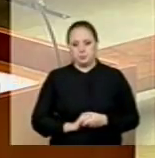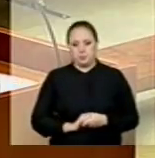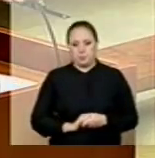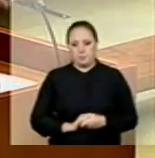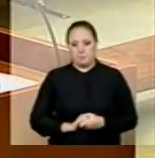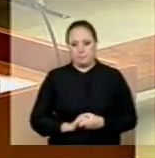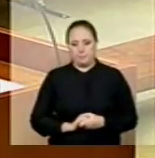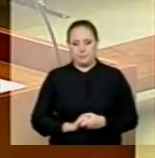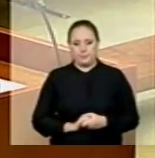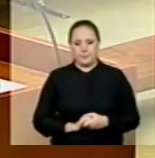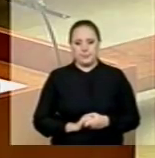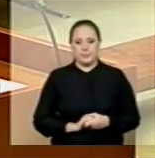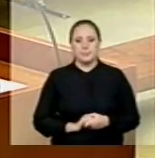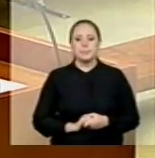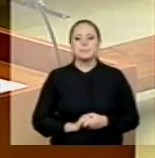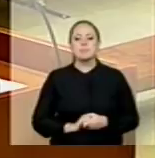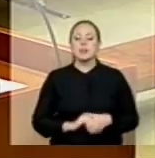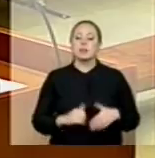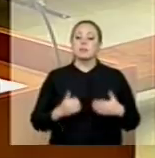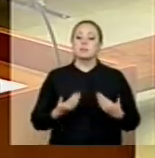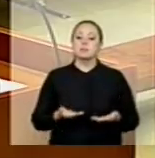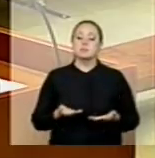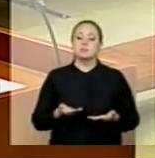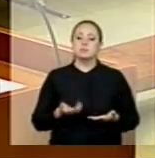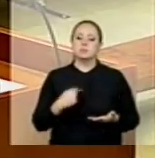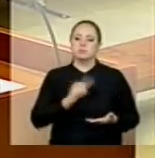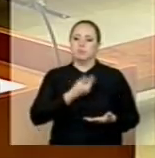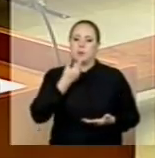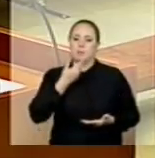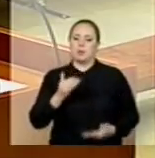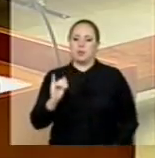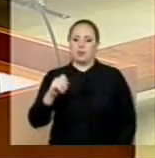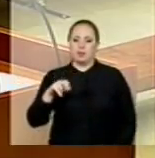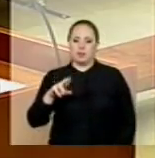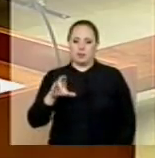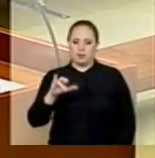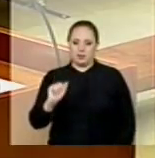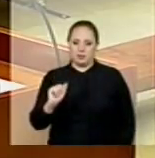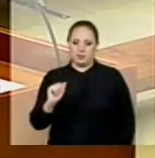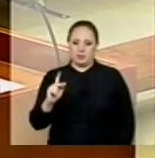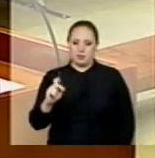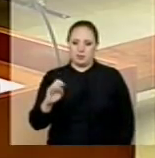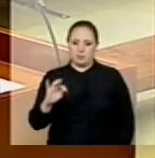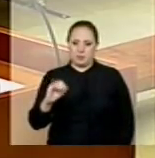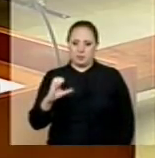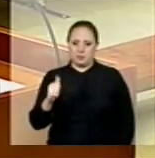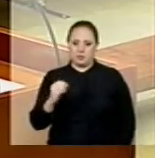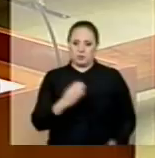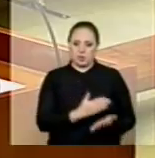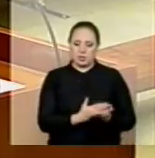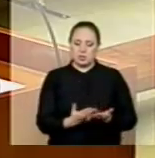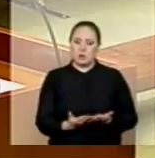Então, pede muito respeitosamente também a inépcia da petição inicial em virtude dessa característica de se